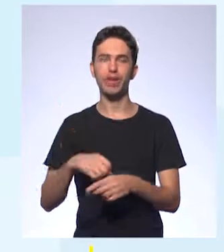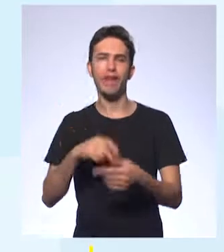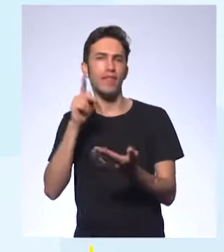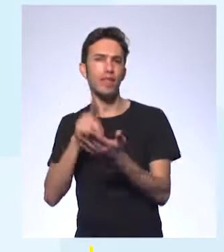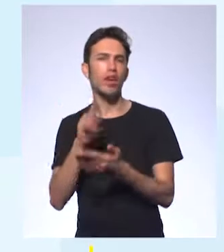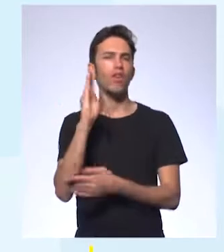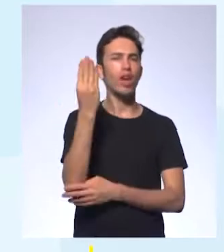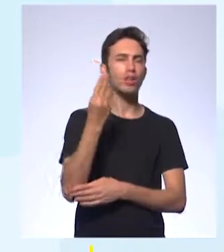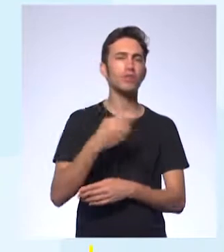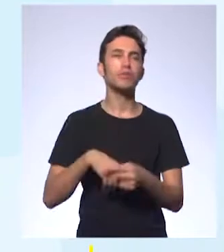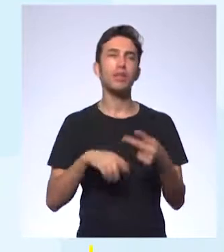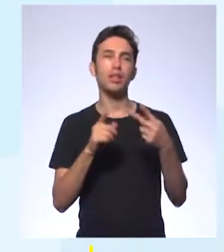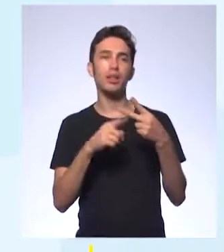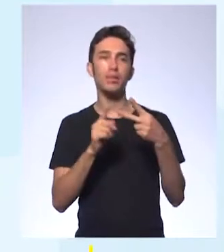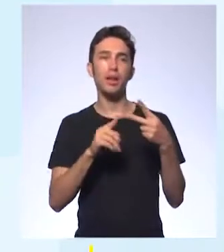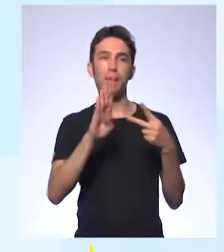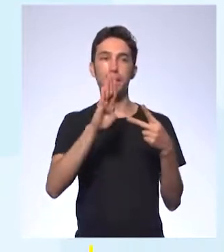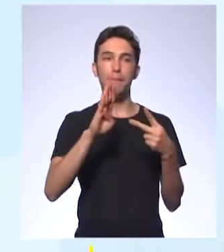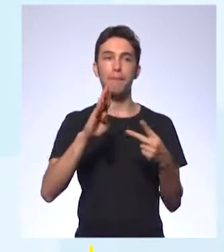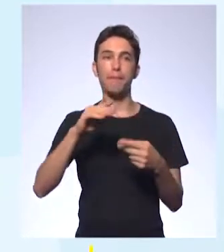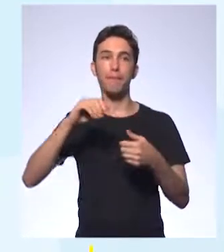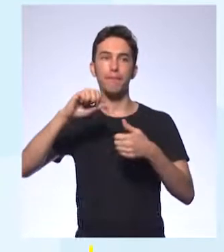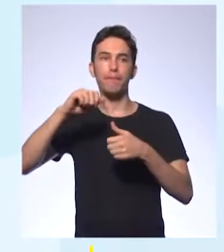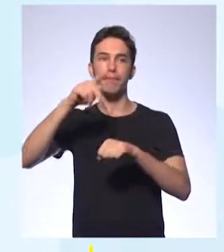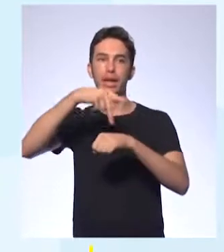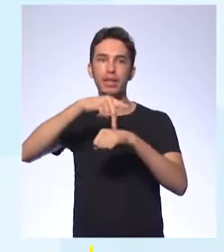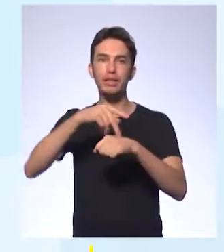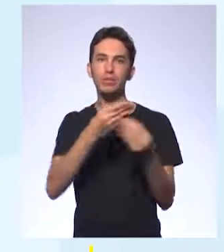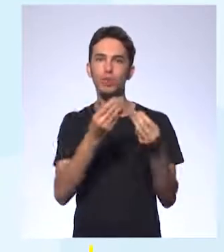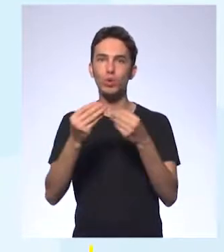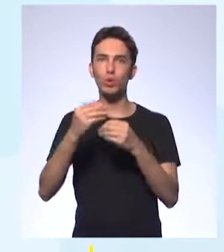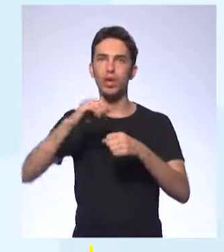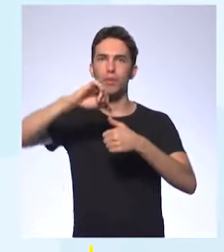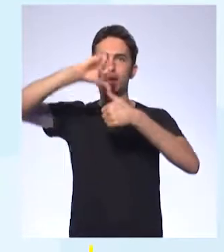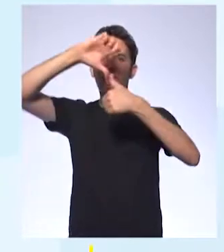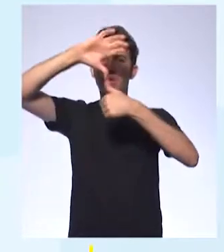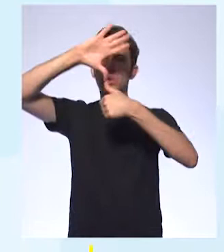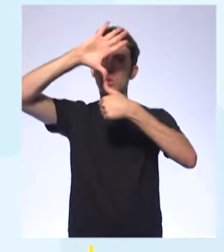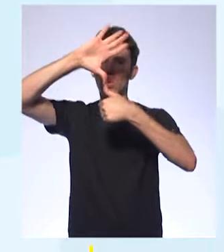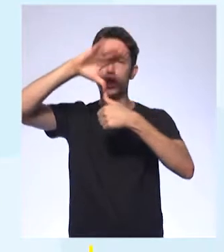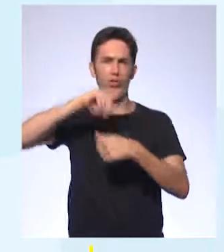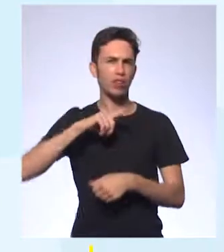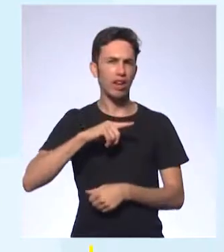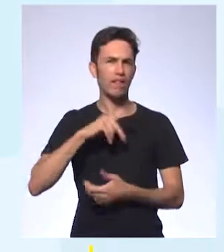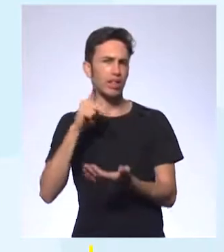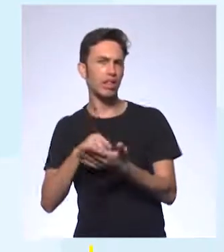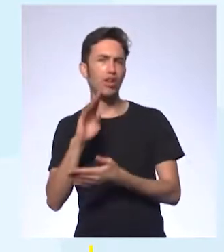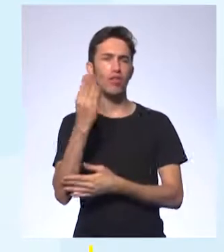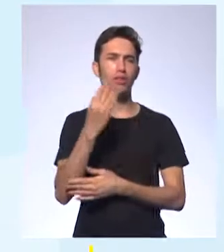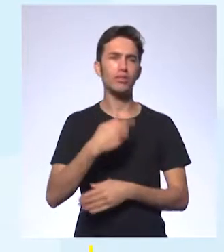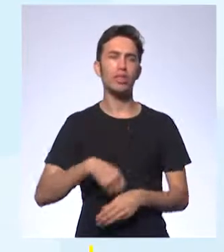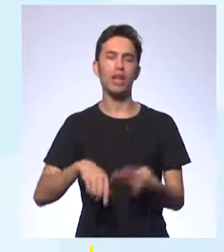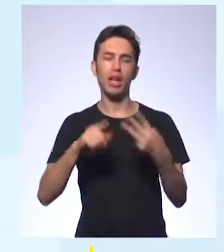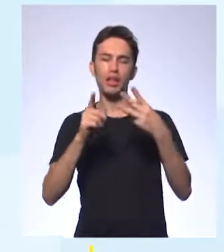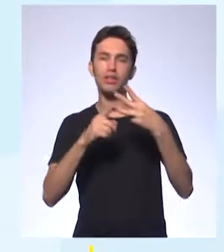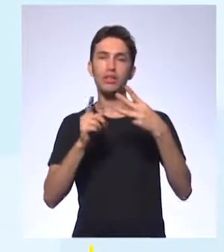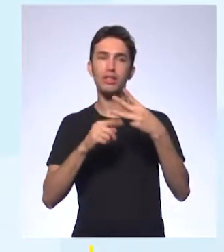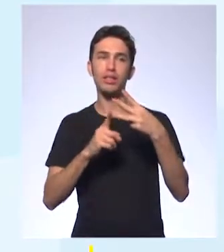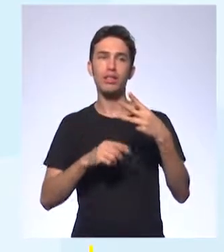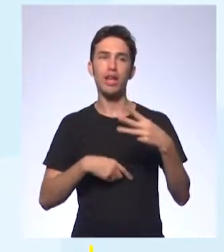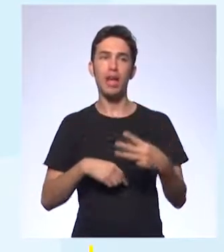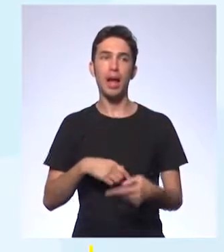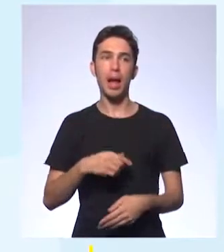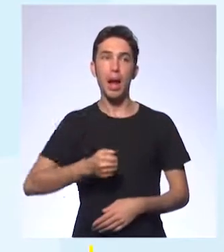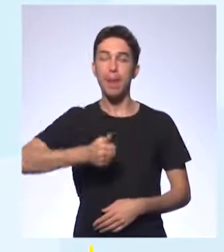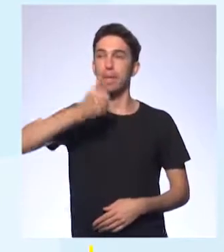muitos países na América do Norte. Fato, opinião. C, a melhor comida do mundo é batata frita. Aqui, fato ou